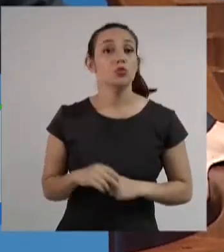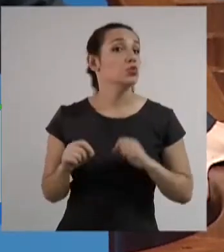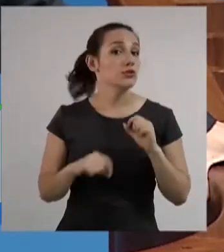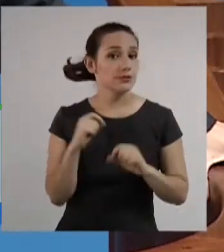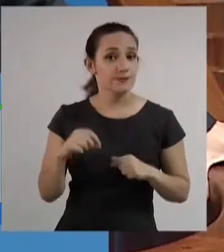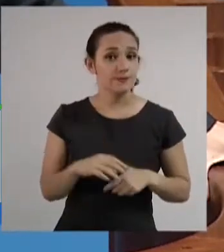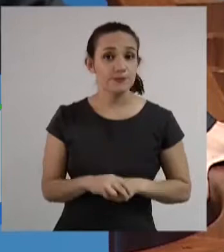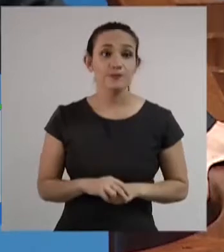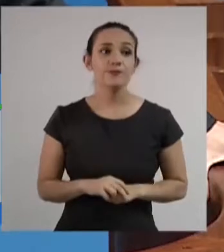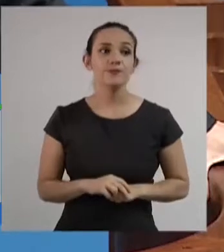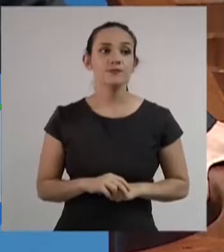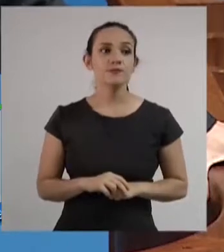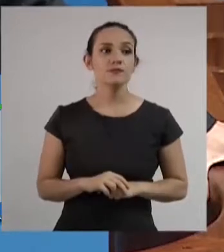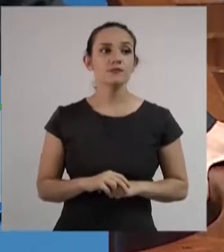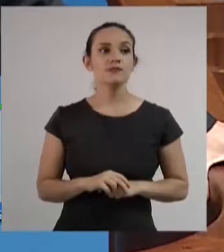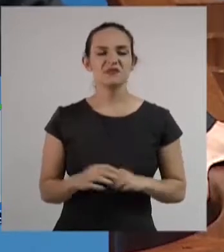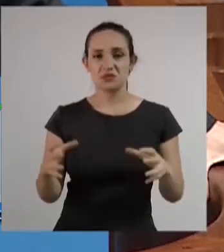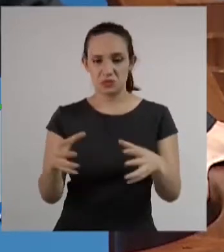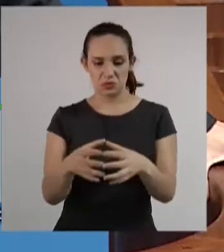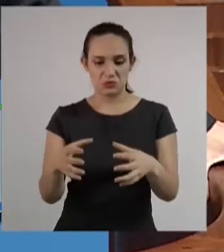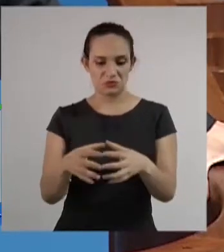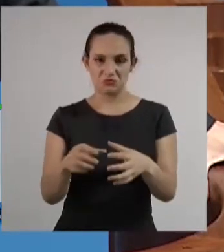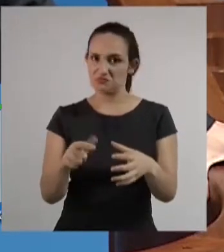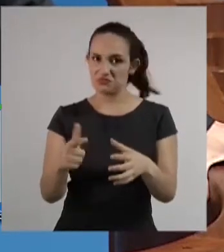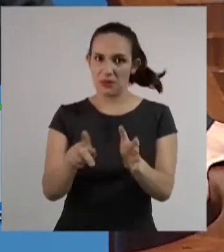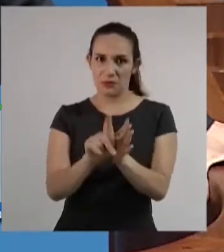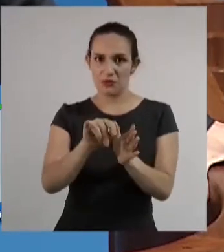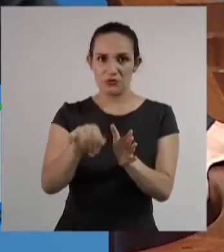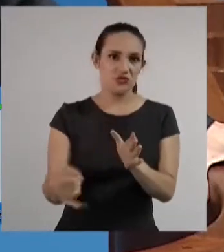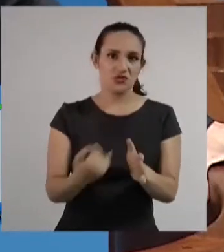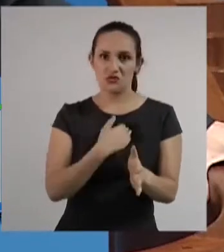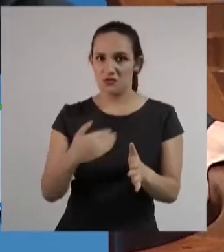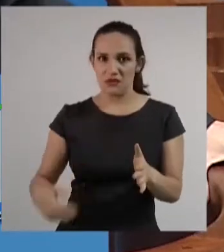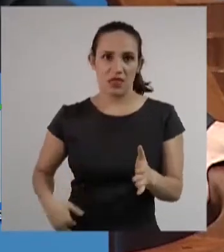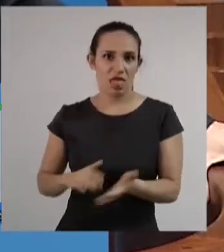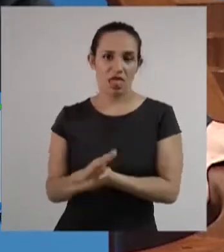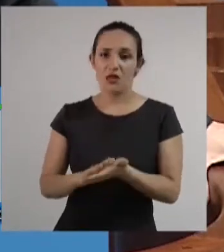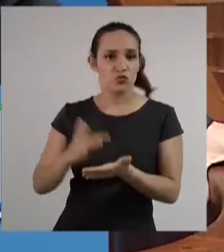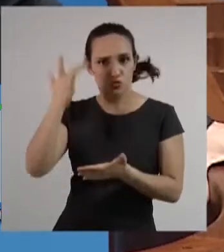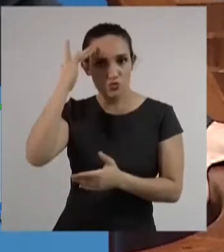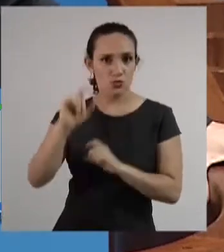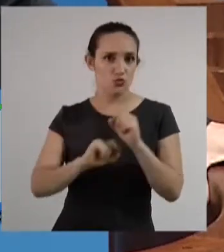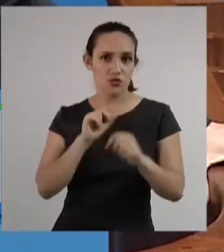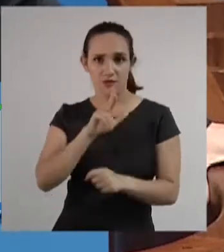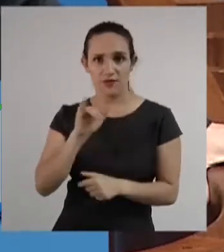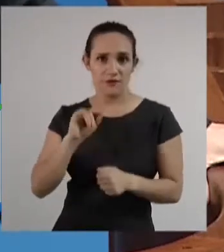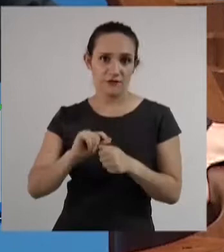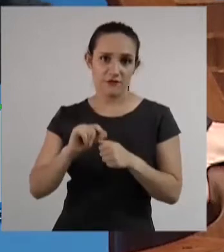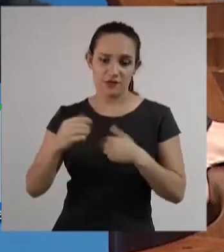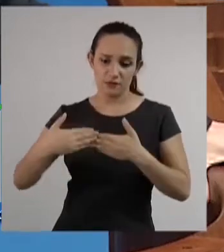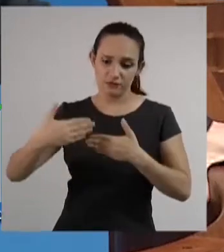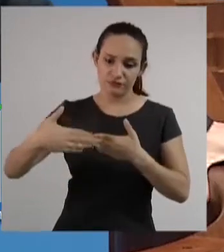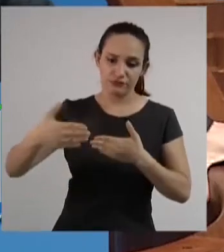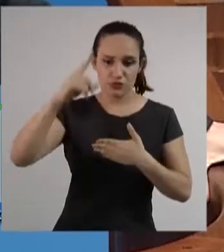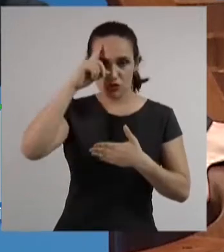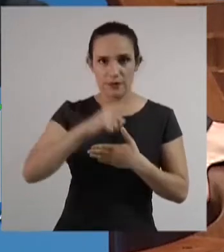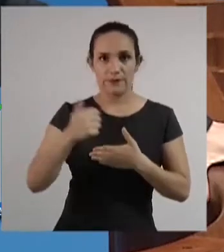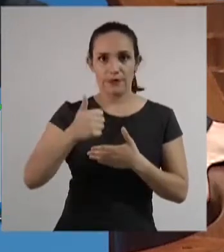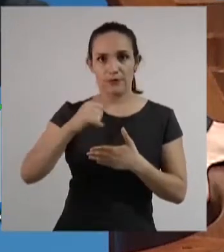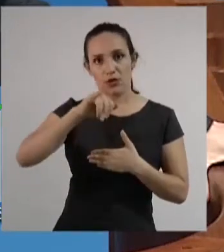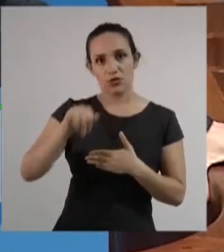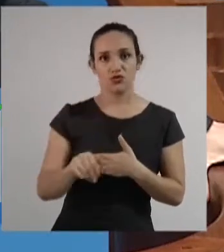que esse pessoal não tem programa de governo, não sabe o que vai fazer a partir do dia 1º de janeiro.